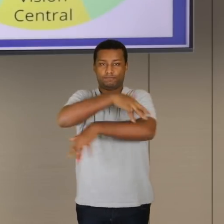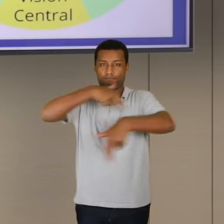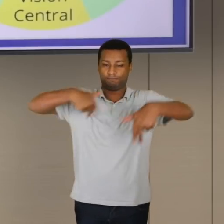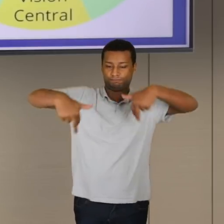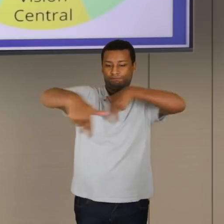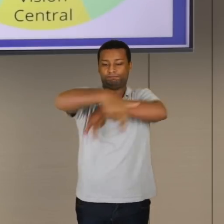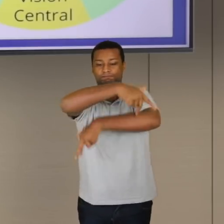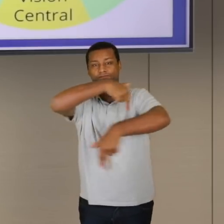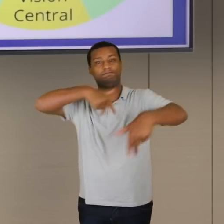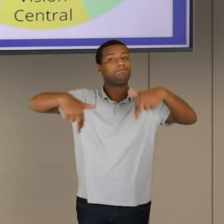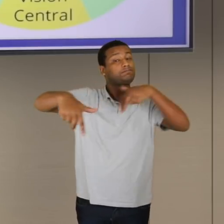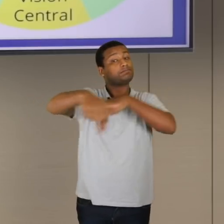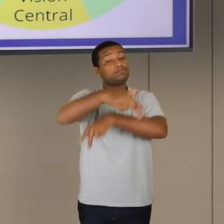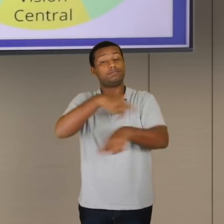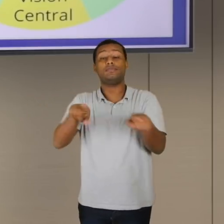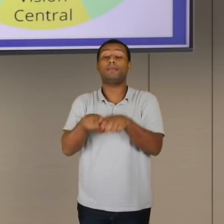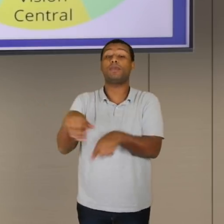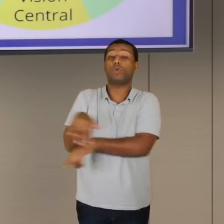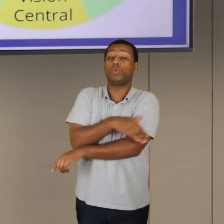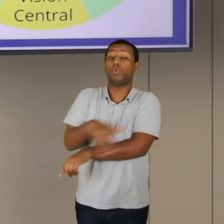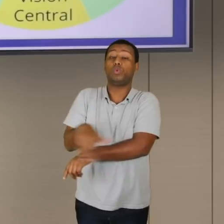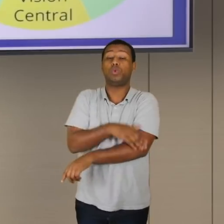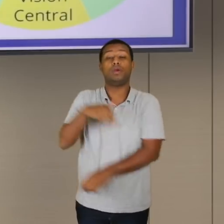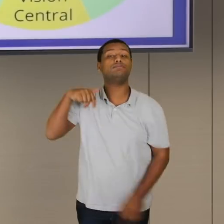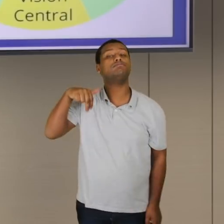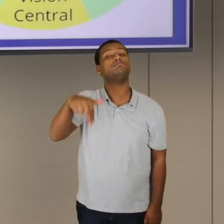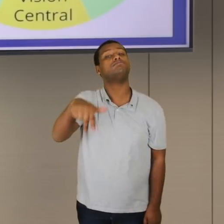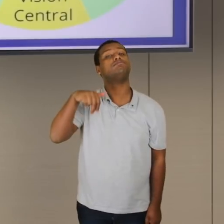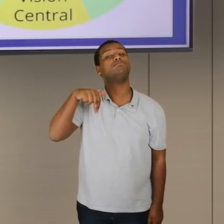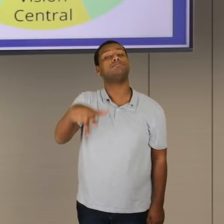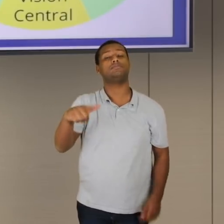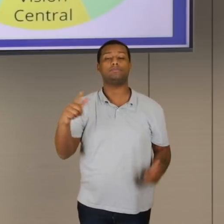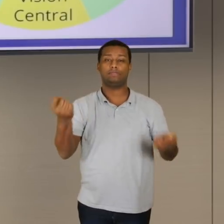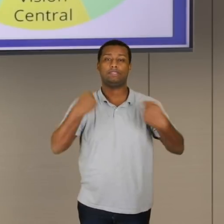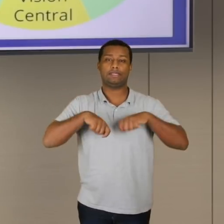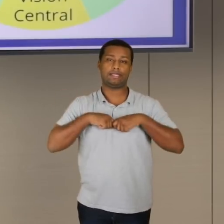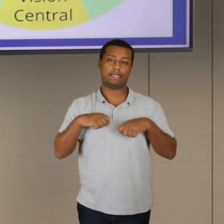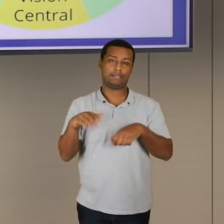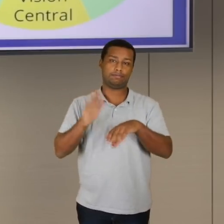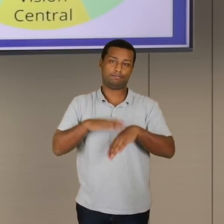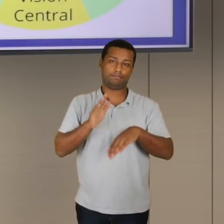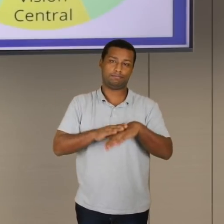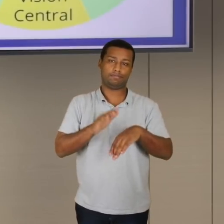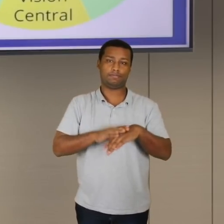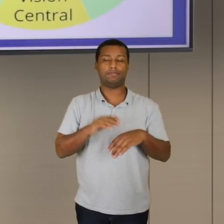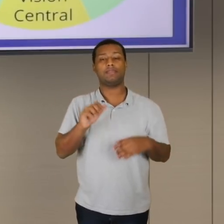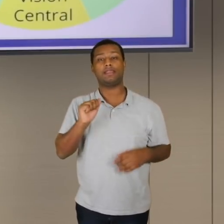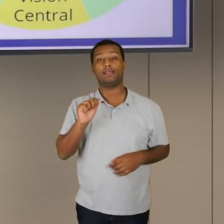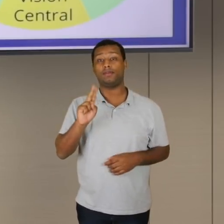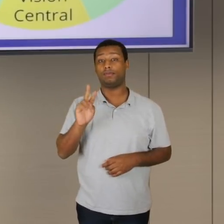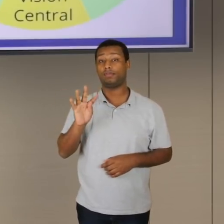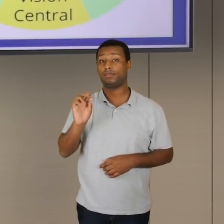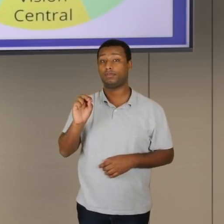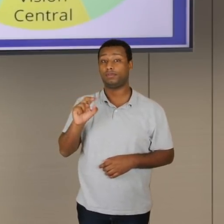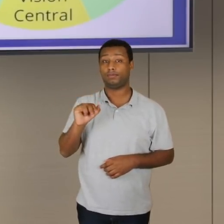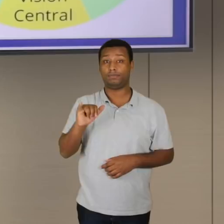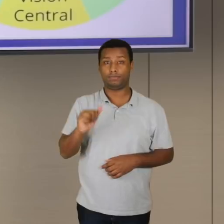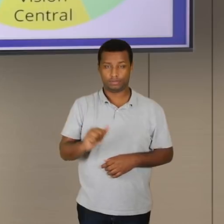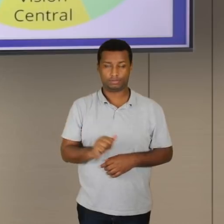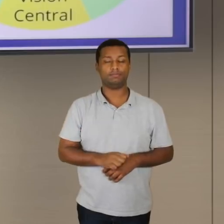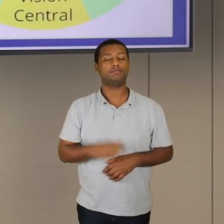visual, eu tenho que ser capaz de detectar esse movimento e olhar para um lado ou para o outro para minha defesa. Então, a